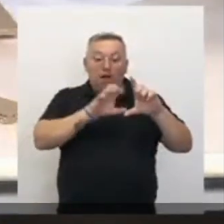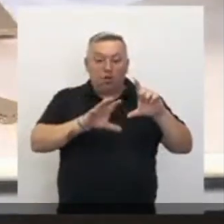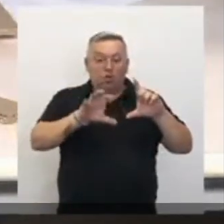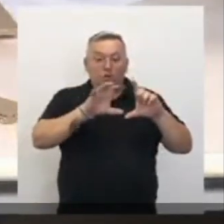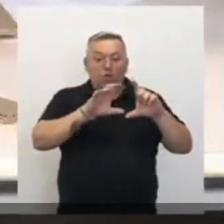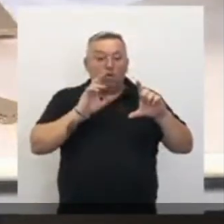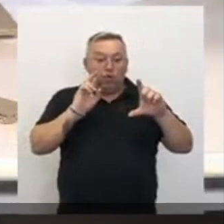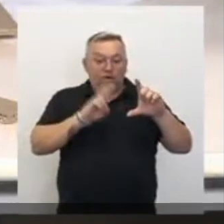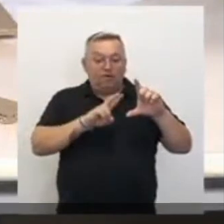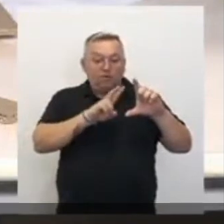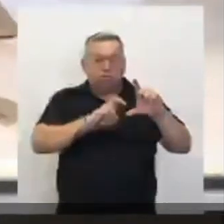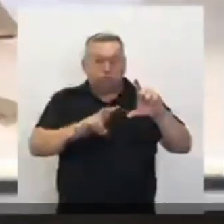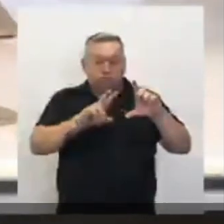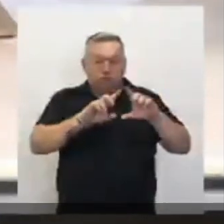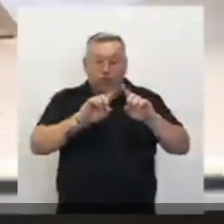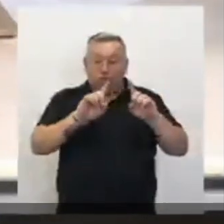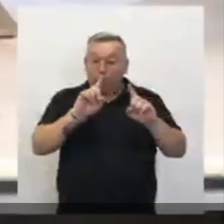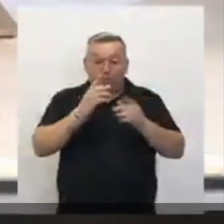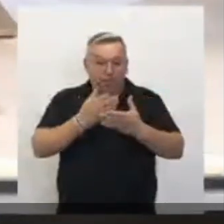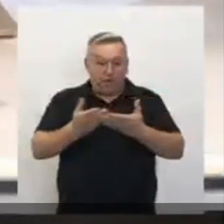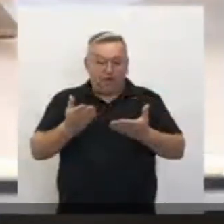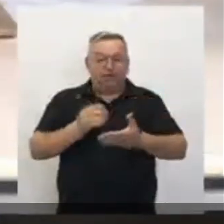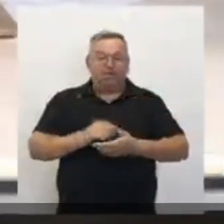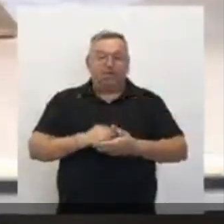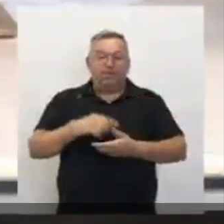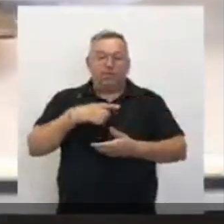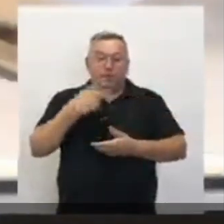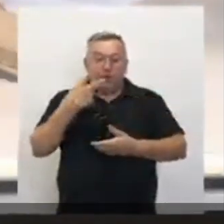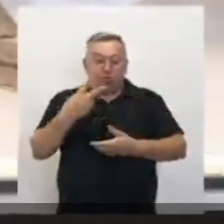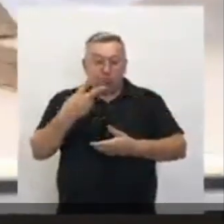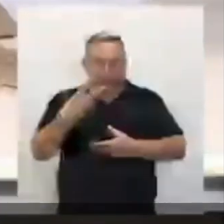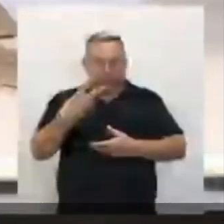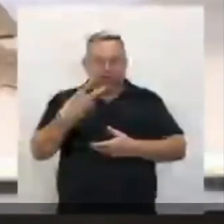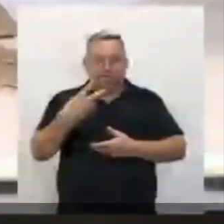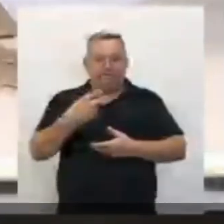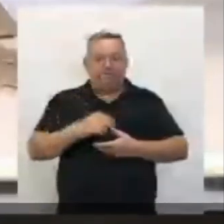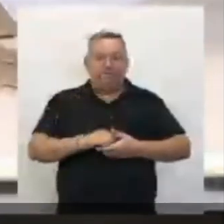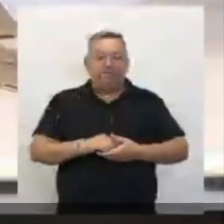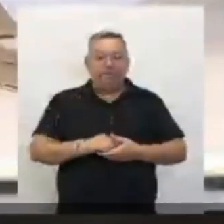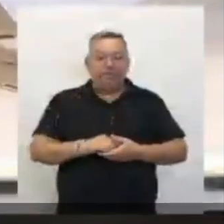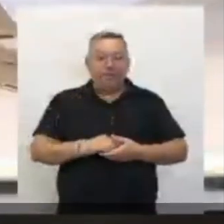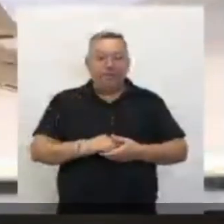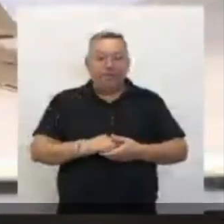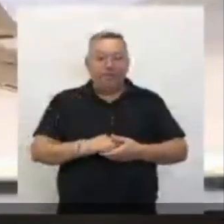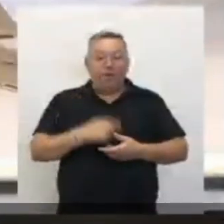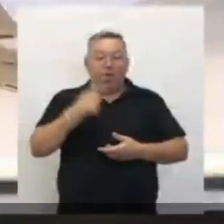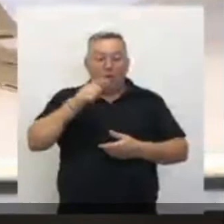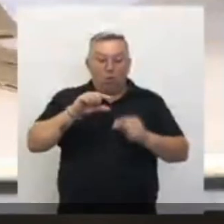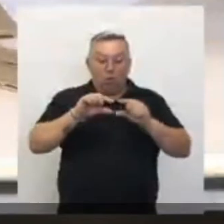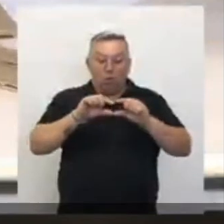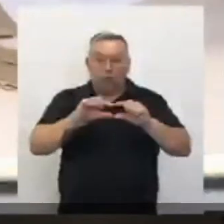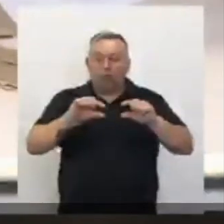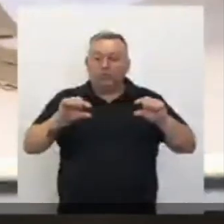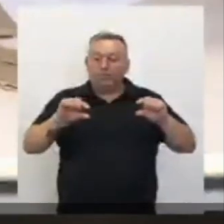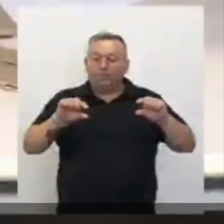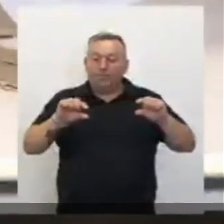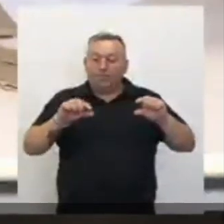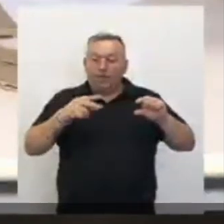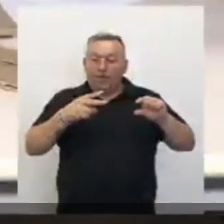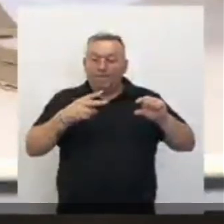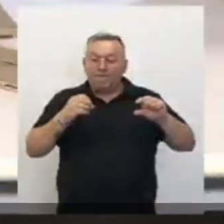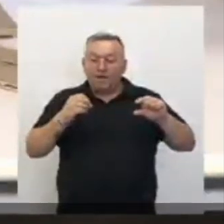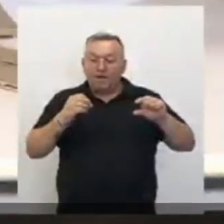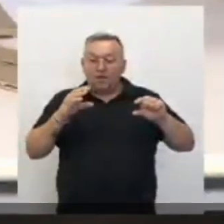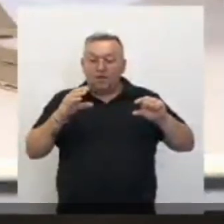tá? Só pra gente não se perder. Então eu vou ter dois desse, né? E eu vou ter um outro retângulo de